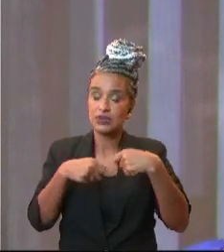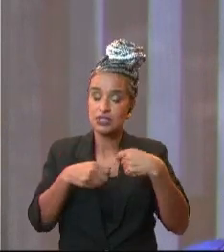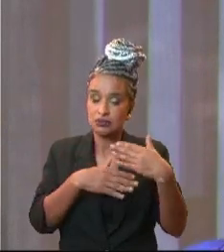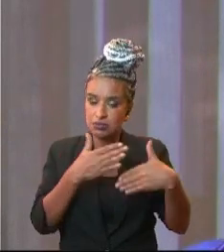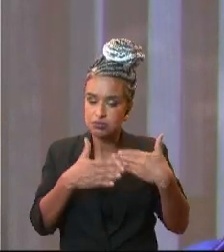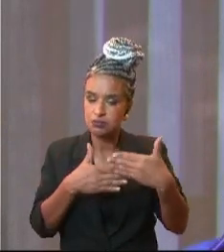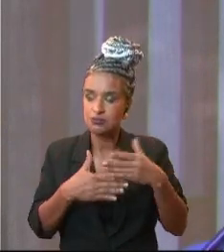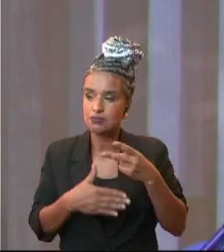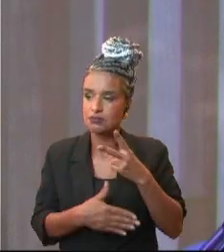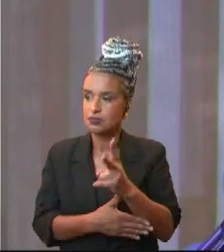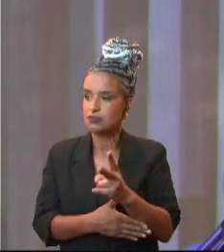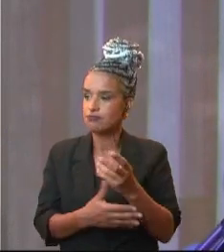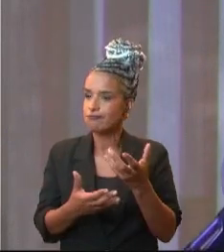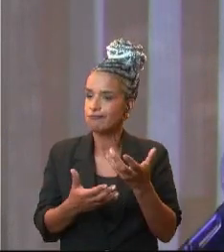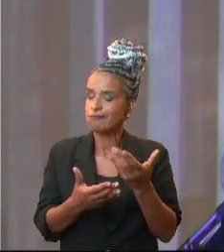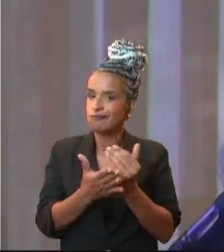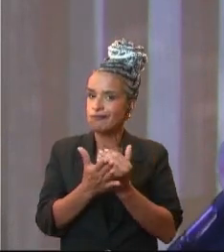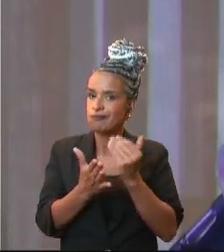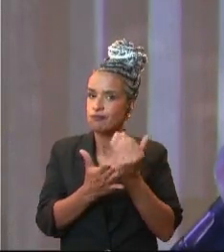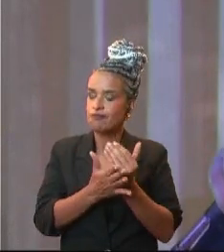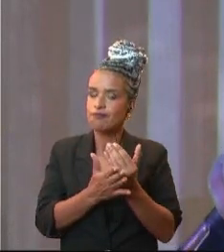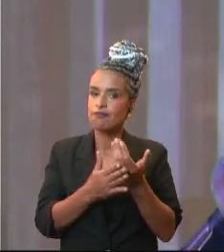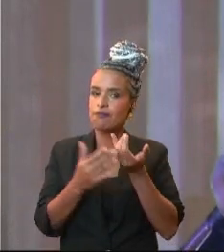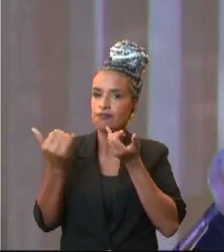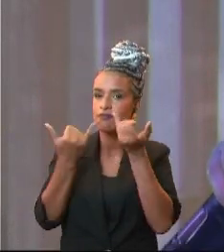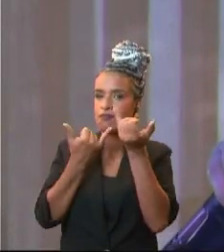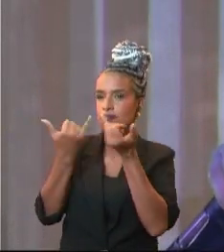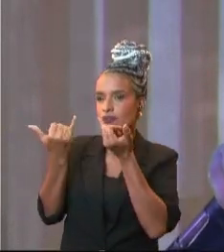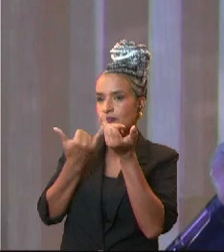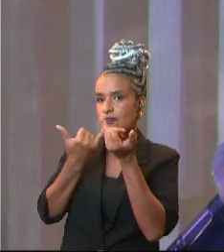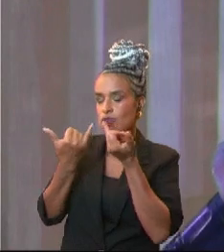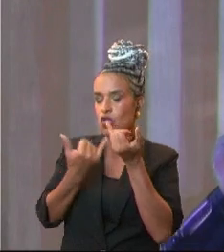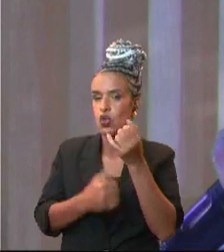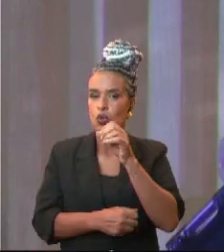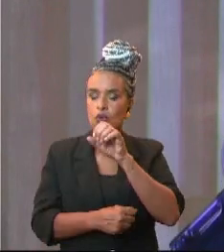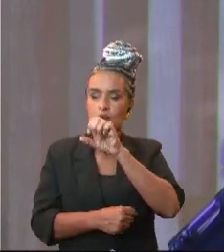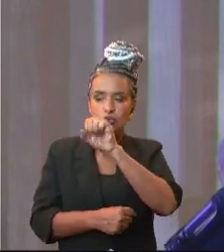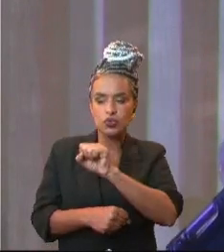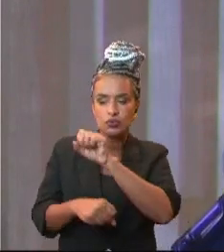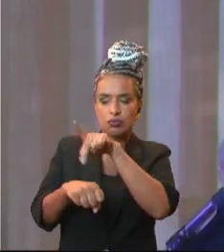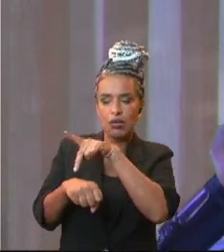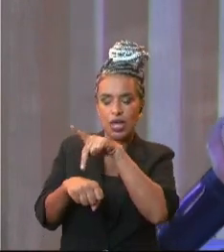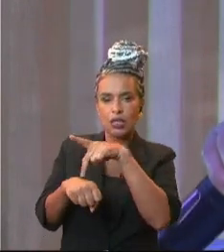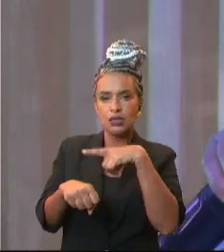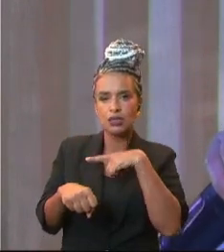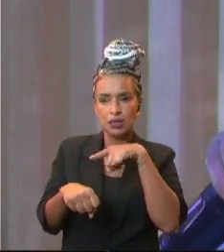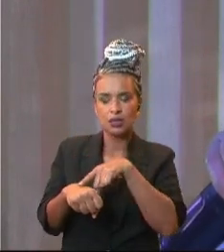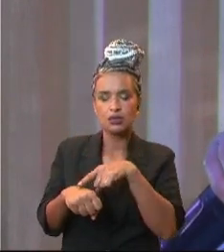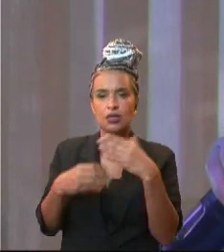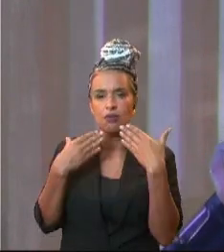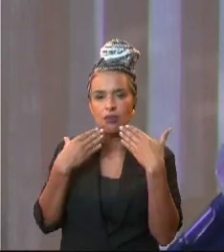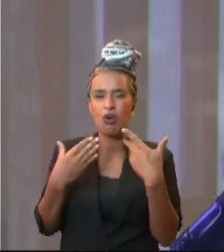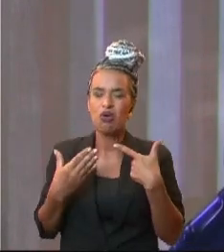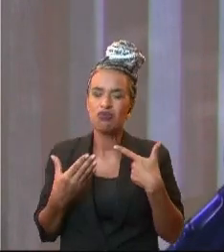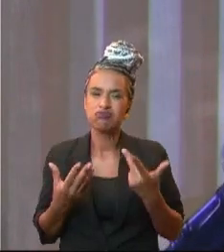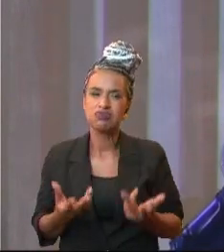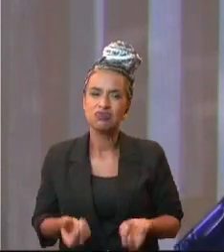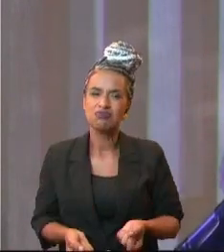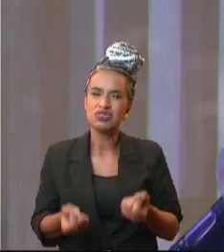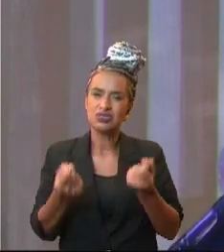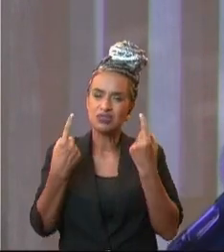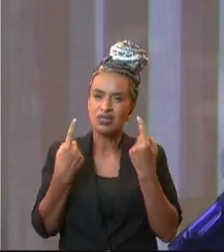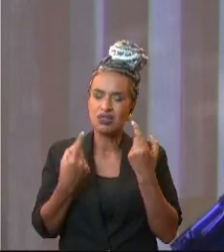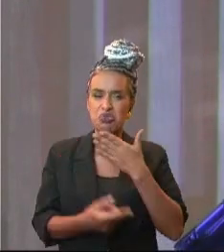vez mais premente ouvir o Sul Global, que é um conceito também um pouco amorfo, de que eu não